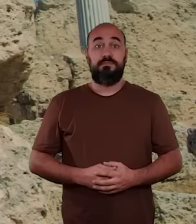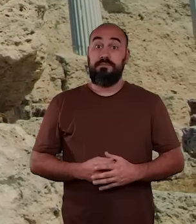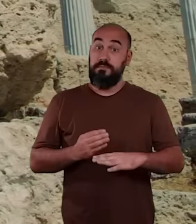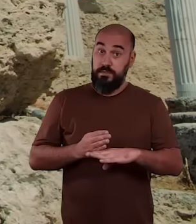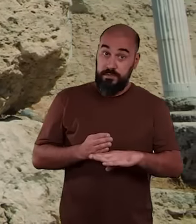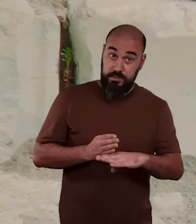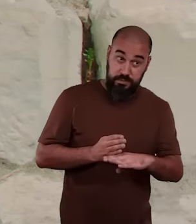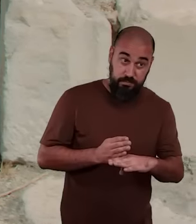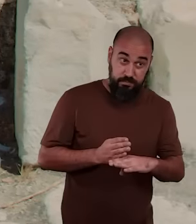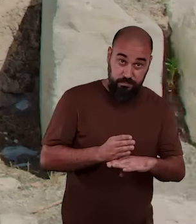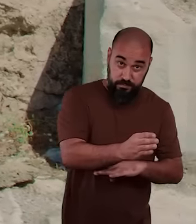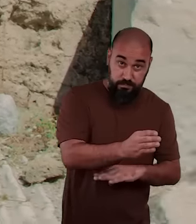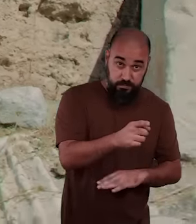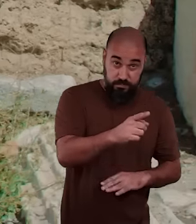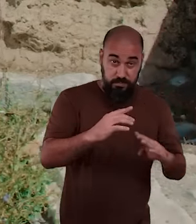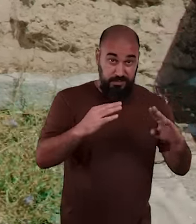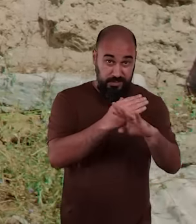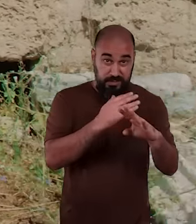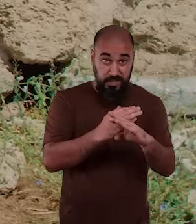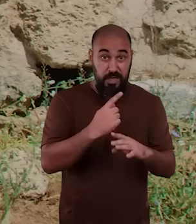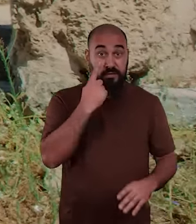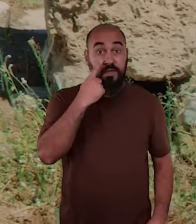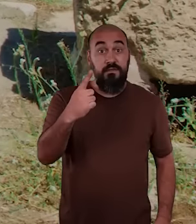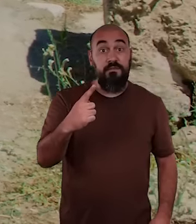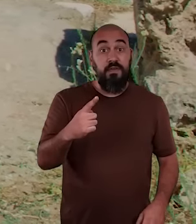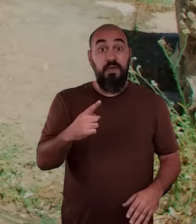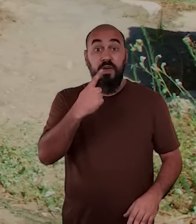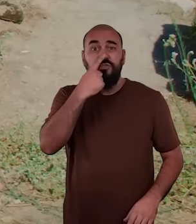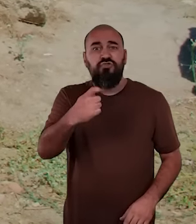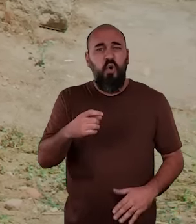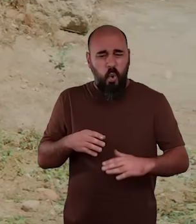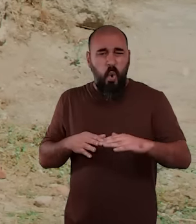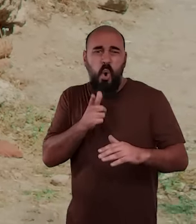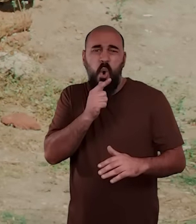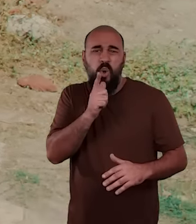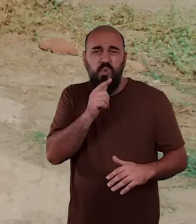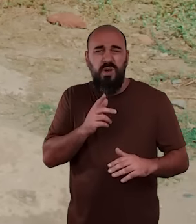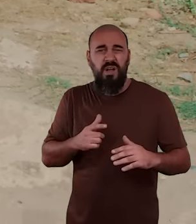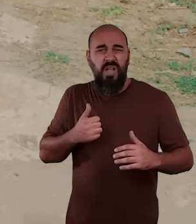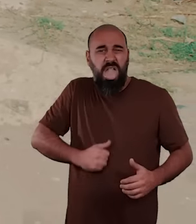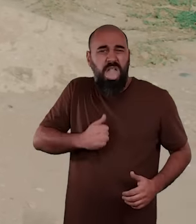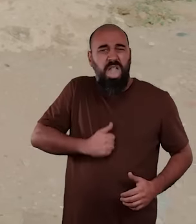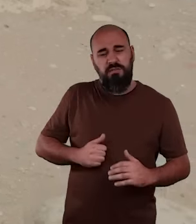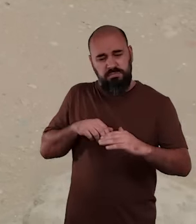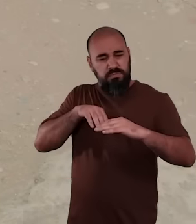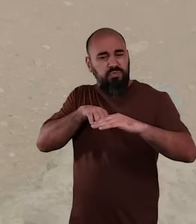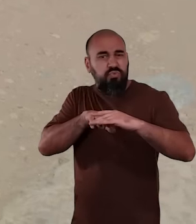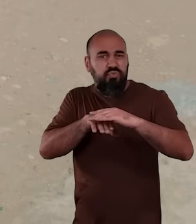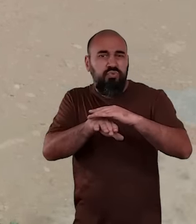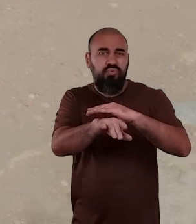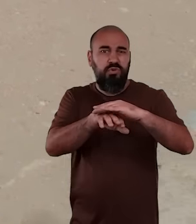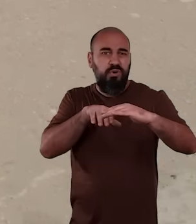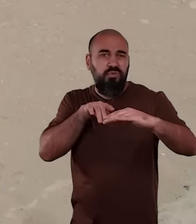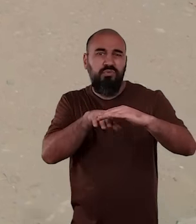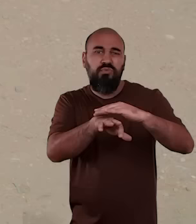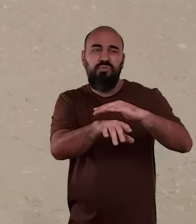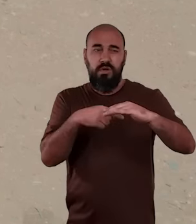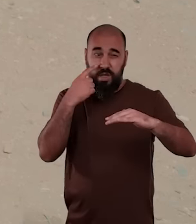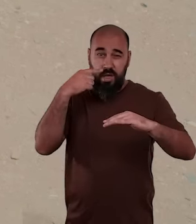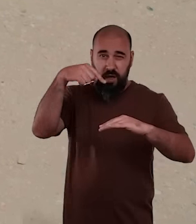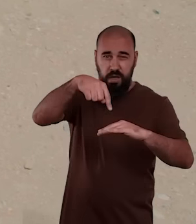Entrando aqui na cidade, você já vê o esgoto da época, ou pelo menos onde passava toda a parte fluvial, toda a parte